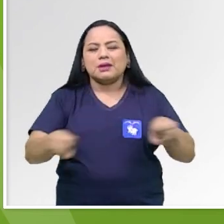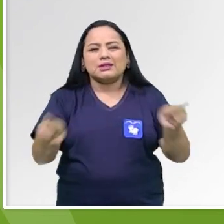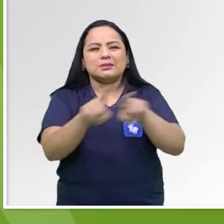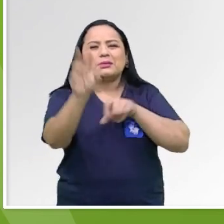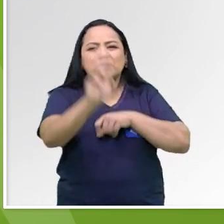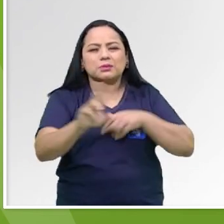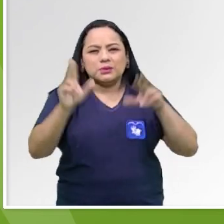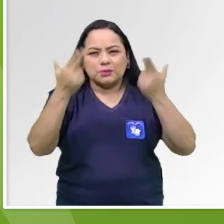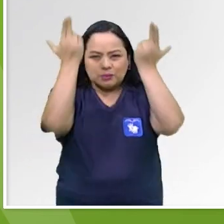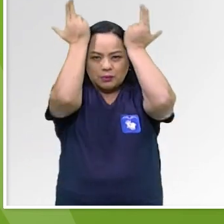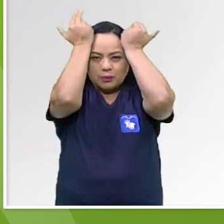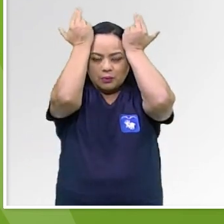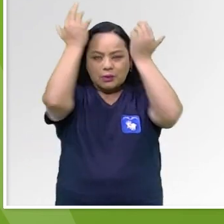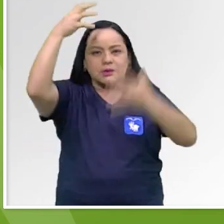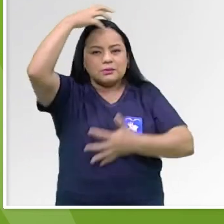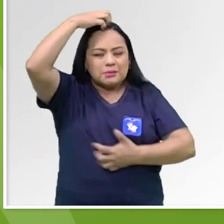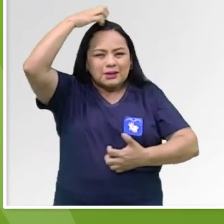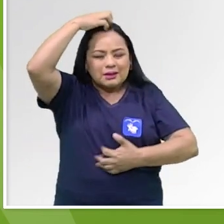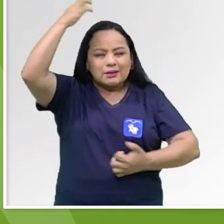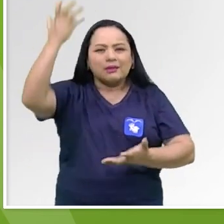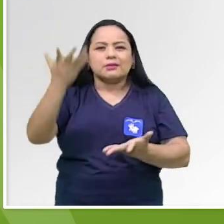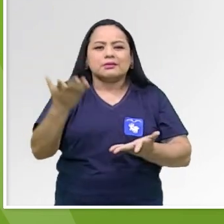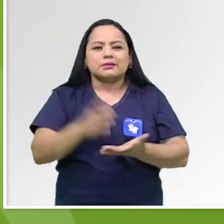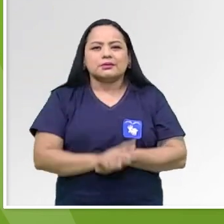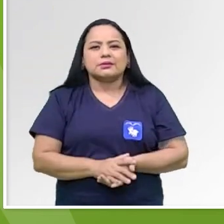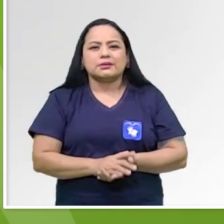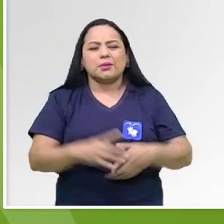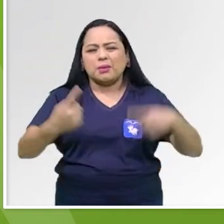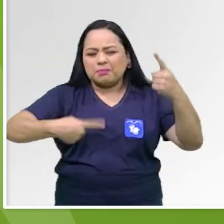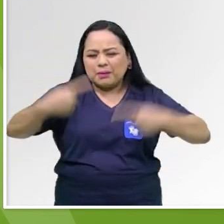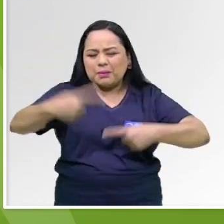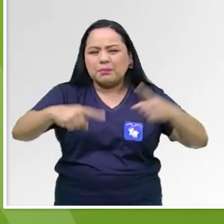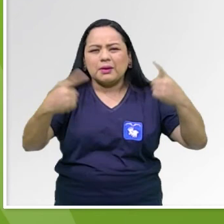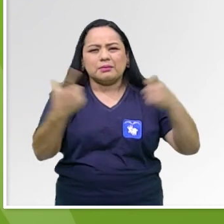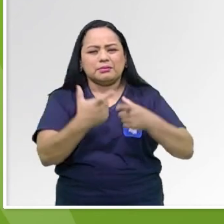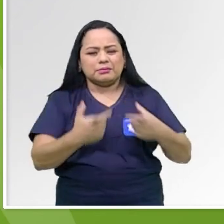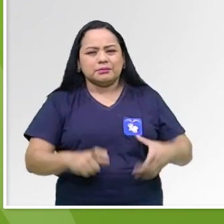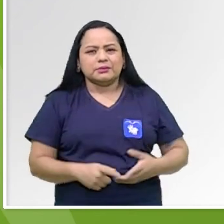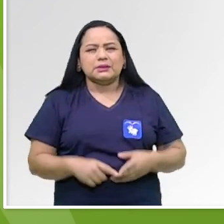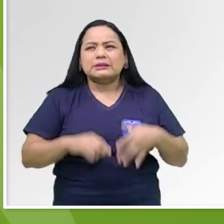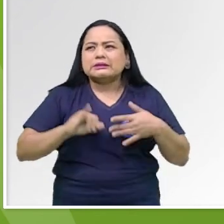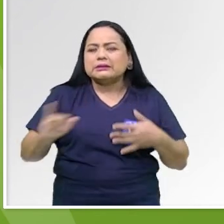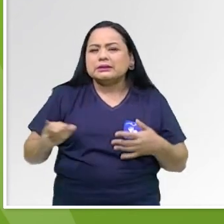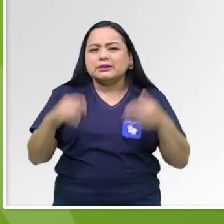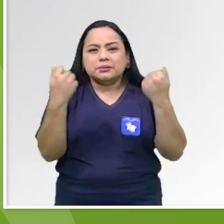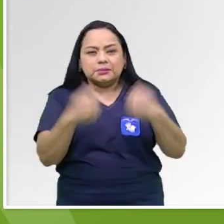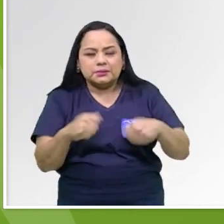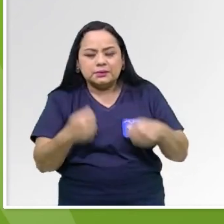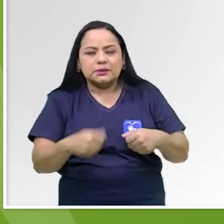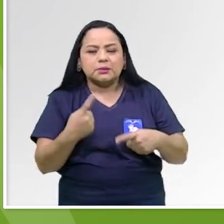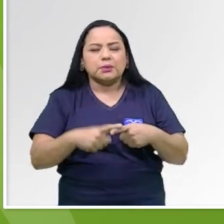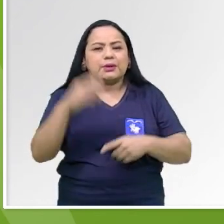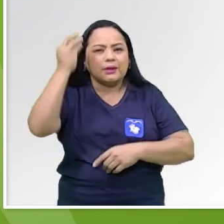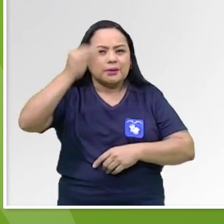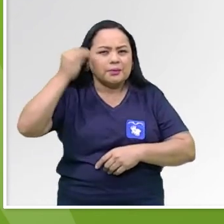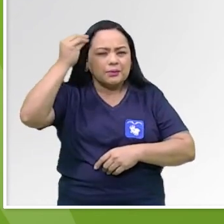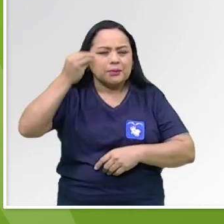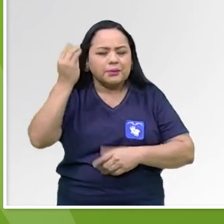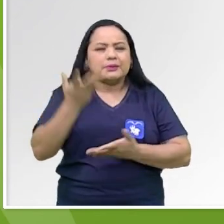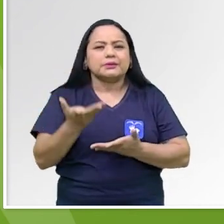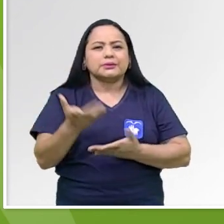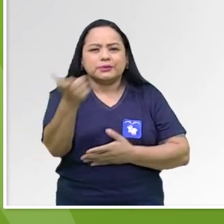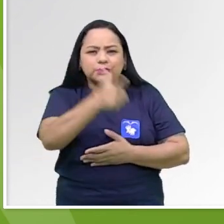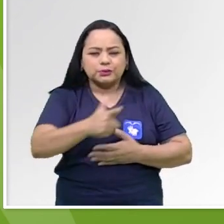coelhos, em macacos. Então, há uma grande discussão sobre se é realmente necessário esses testes serem feitos ainda